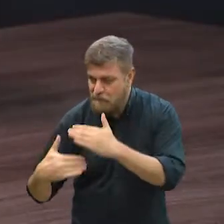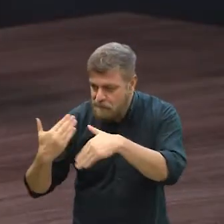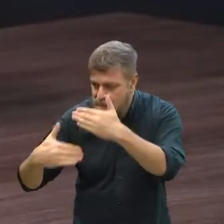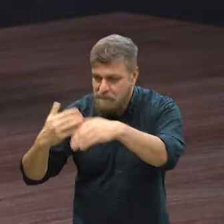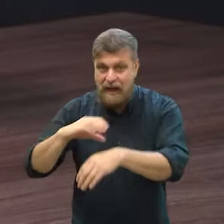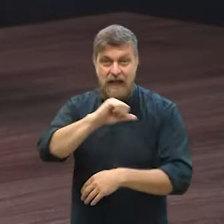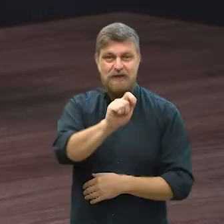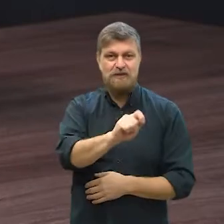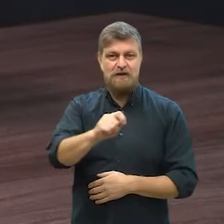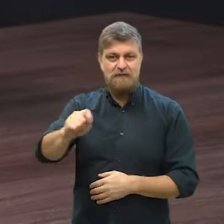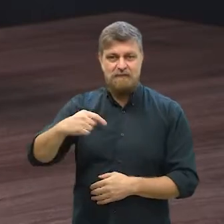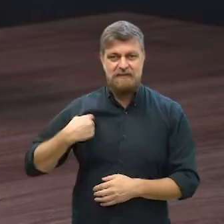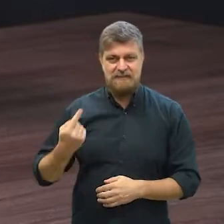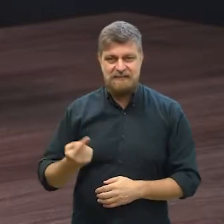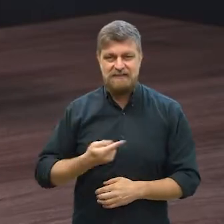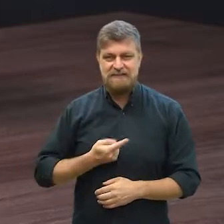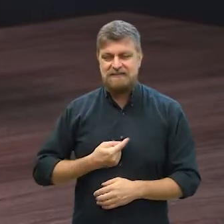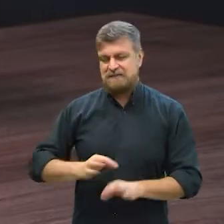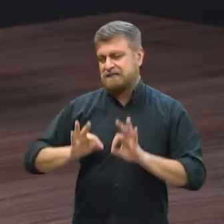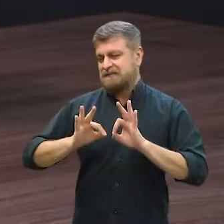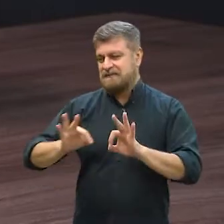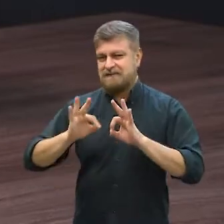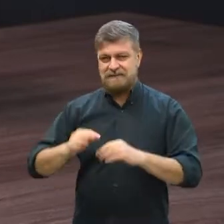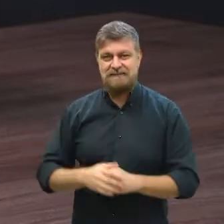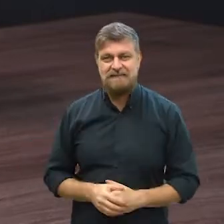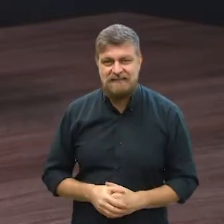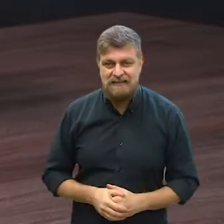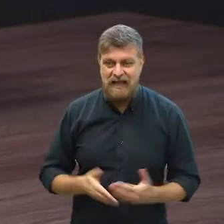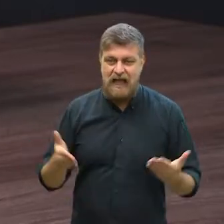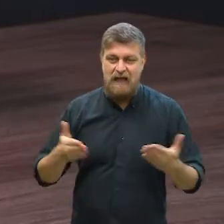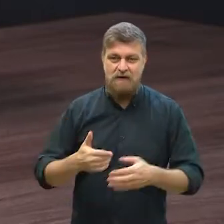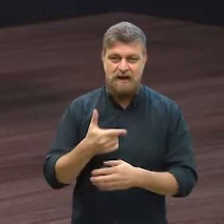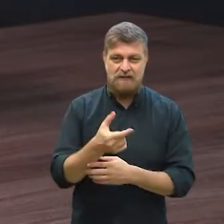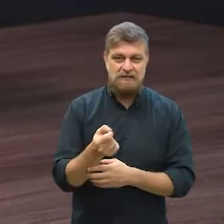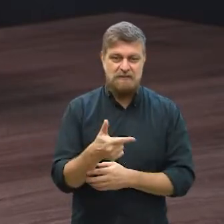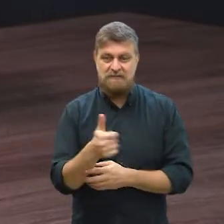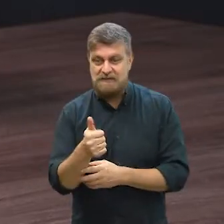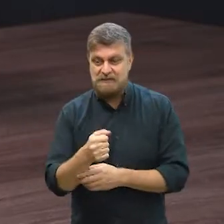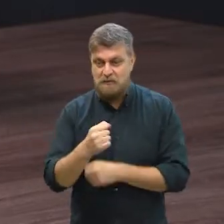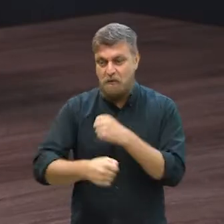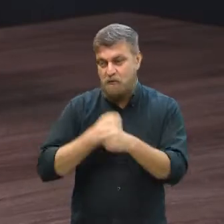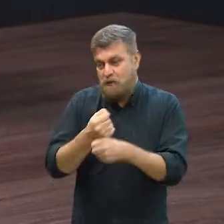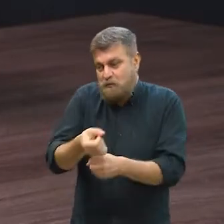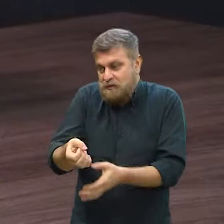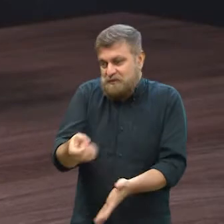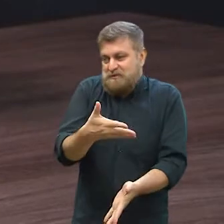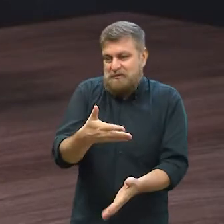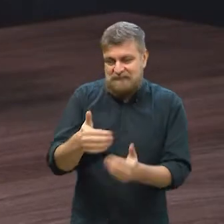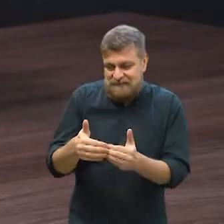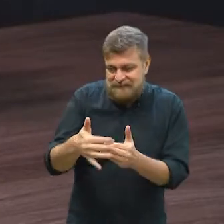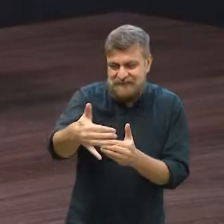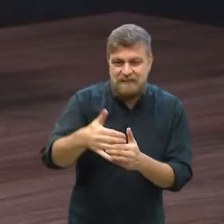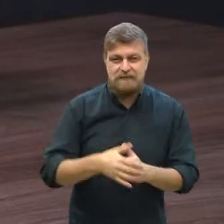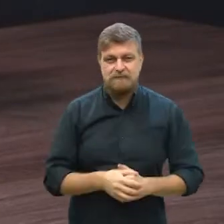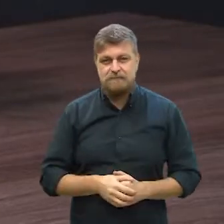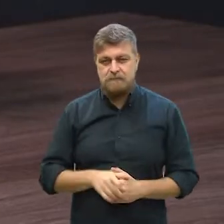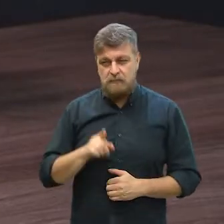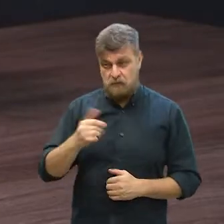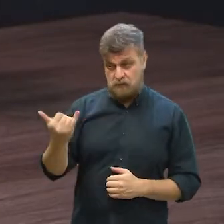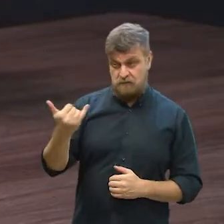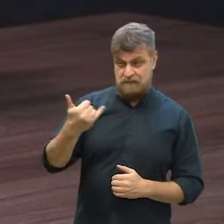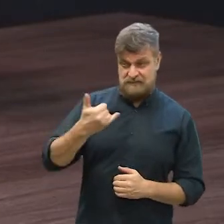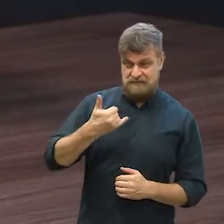nesses 9 meses, né, que eu digo assim, foi literalmente até o momento do parto, e agora 2021, que é um ano novo pra gente, né. Quando você